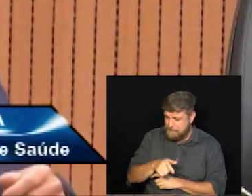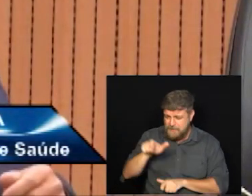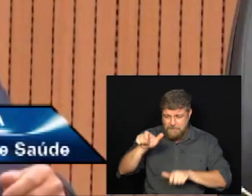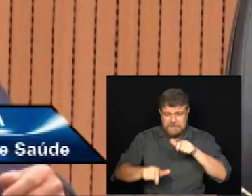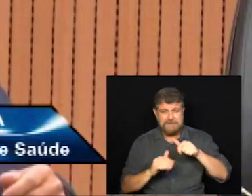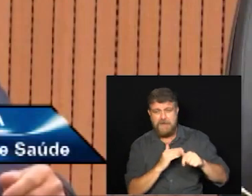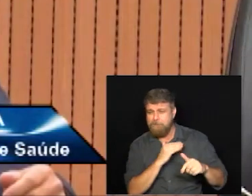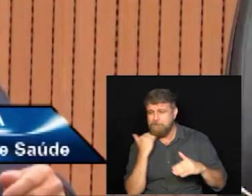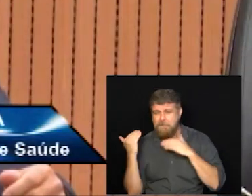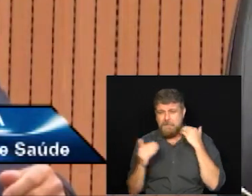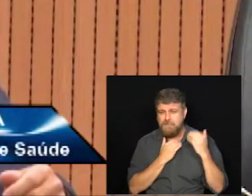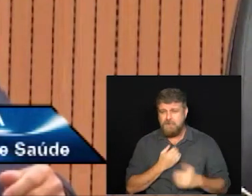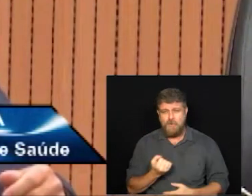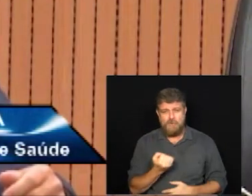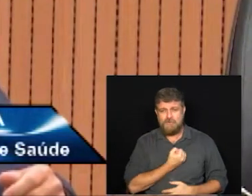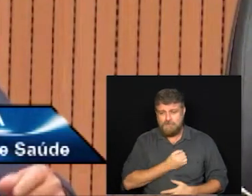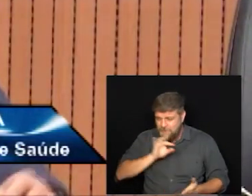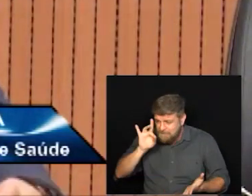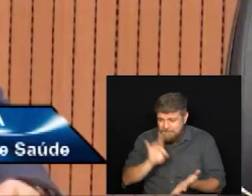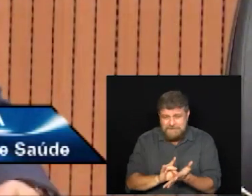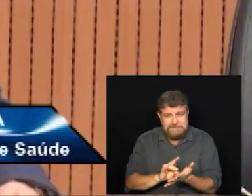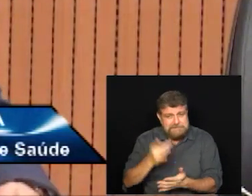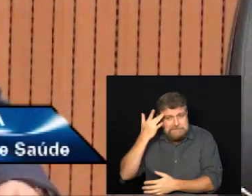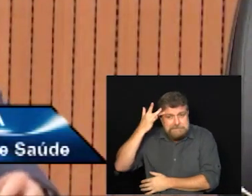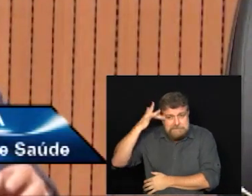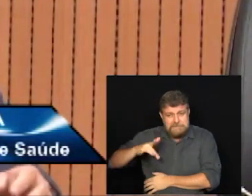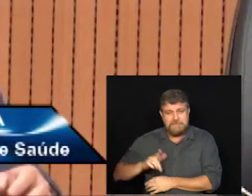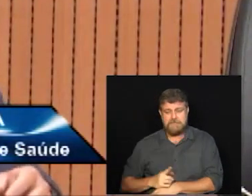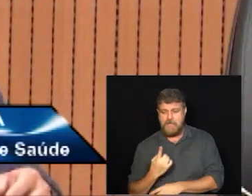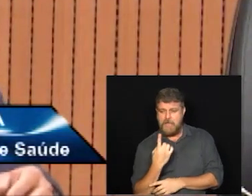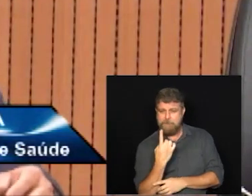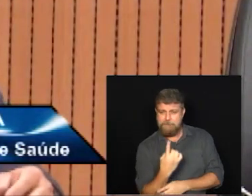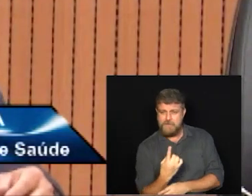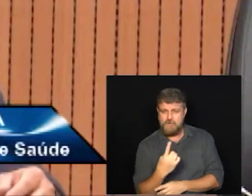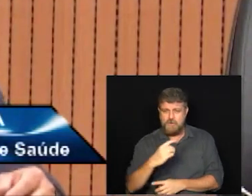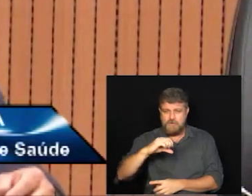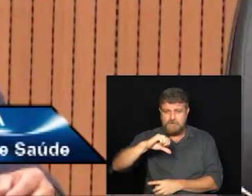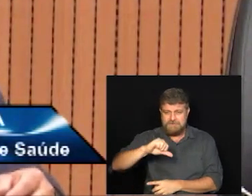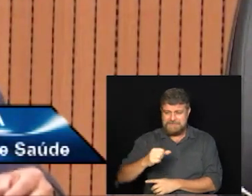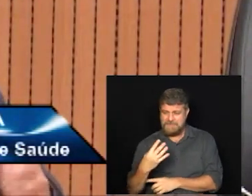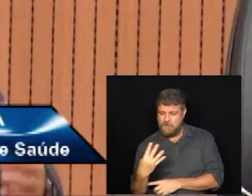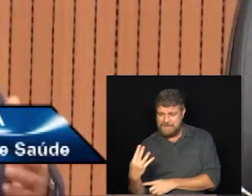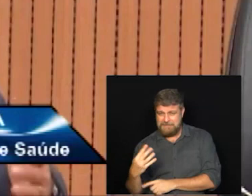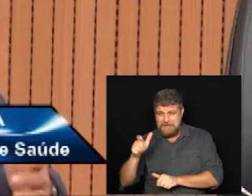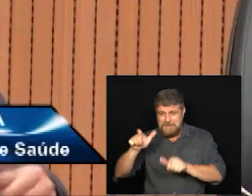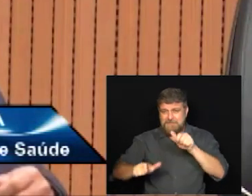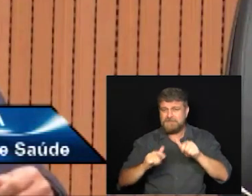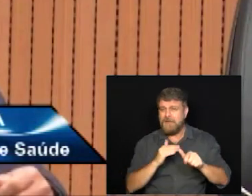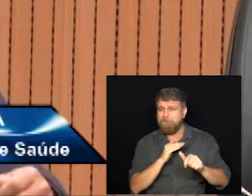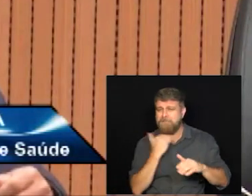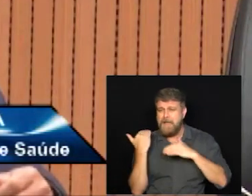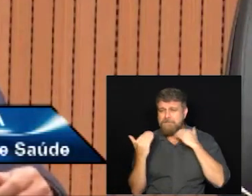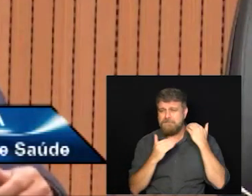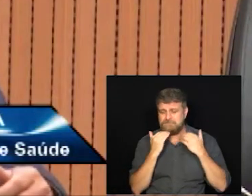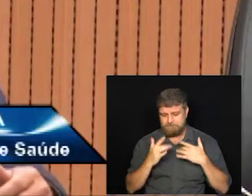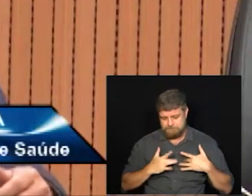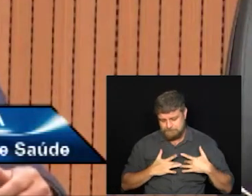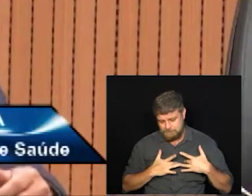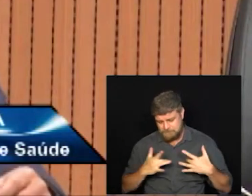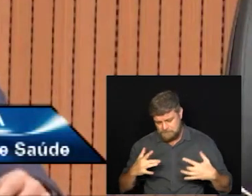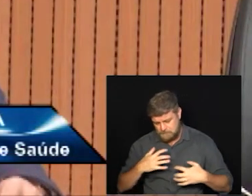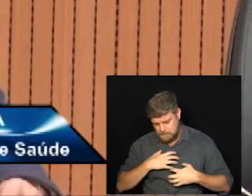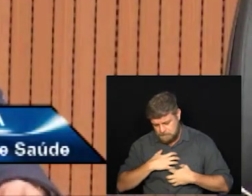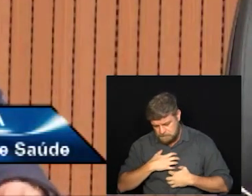sei as informações de hoje, mas eram 1.944 mortos. Então fica aqui a minha